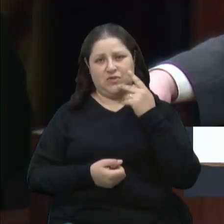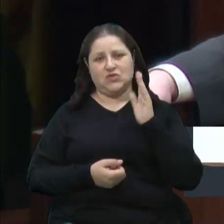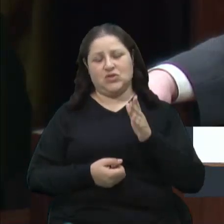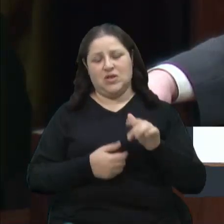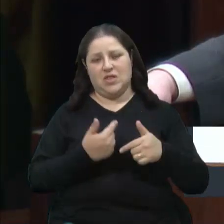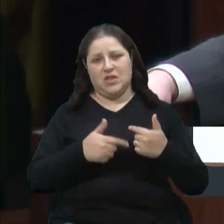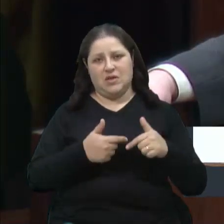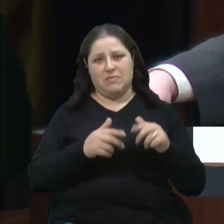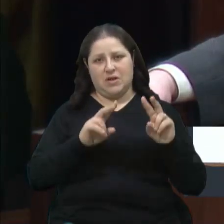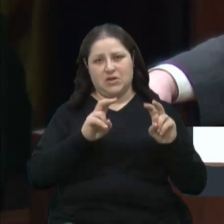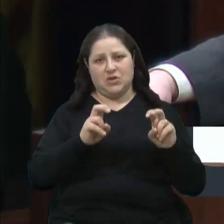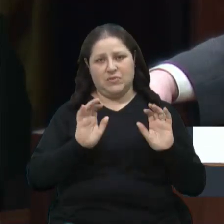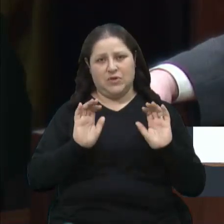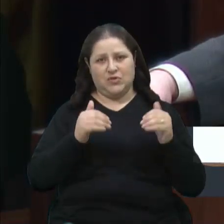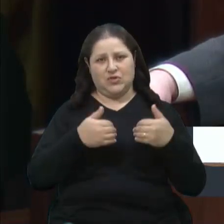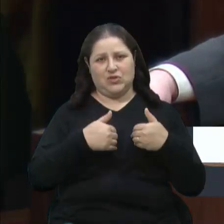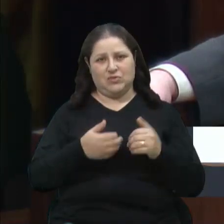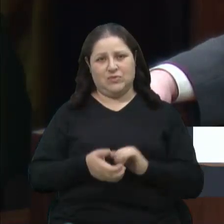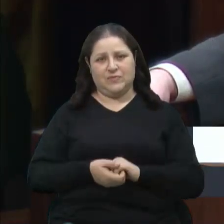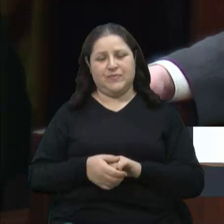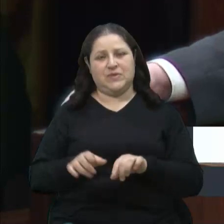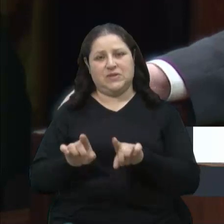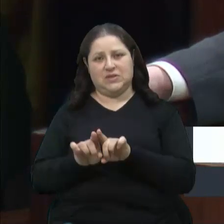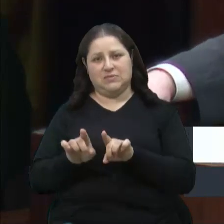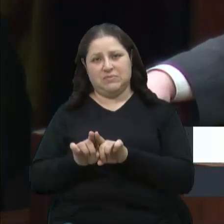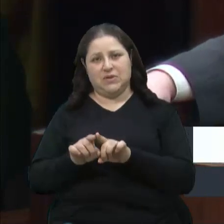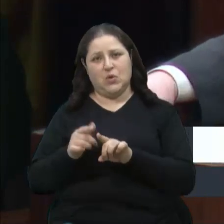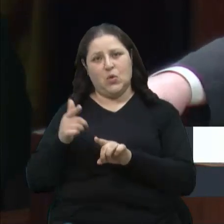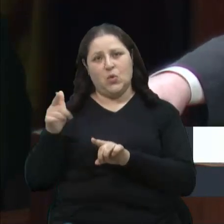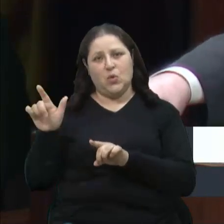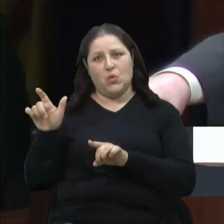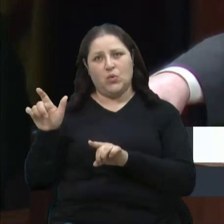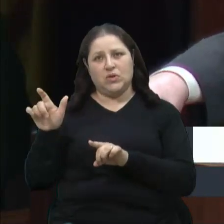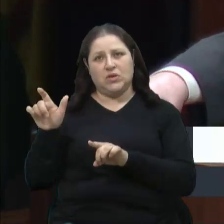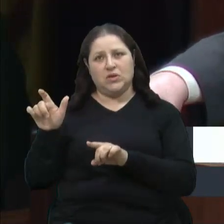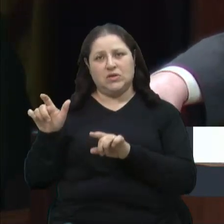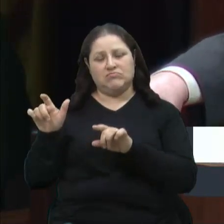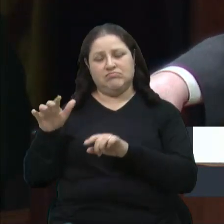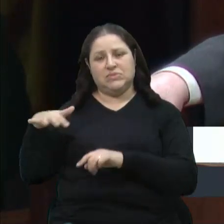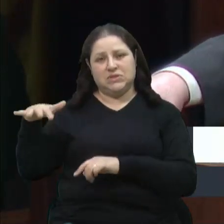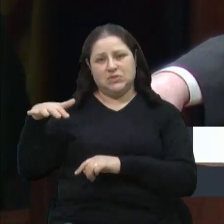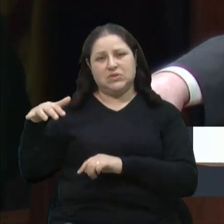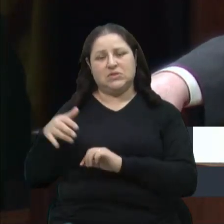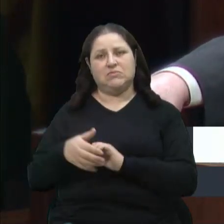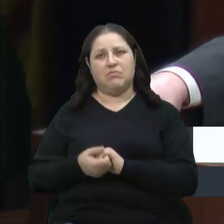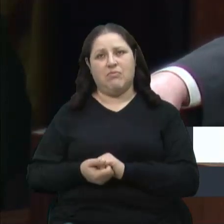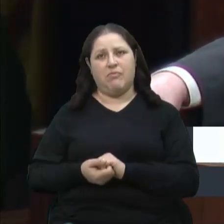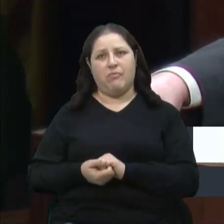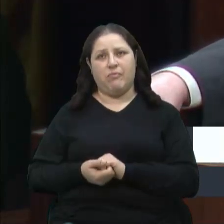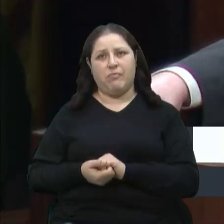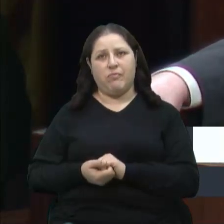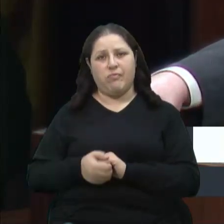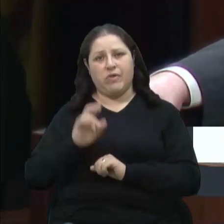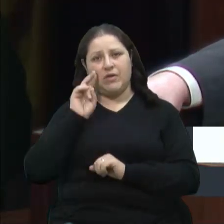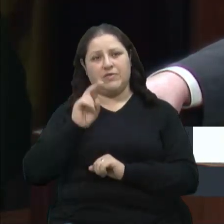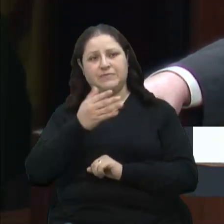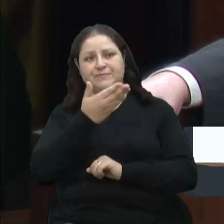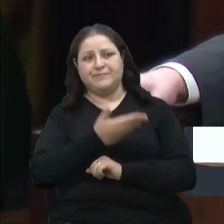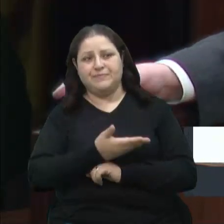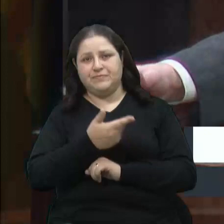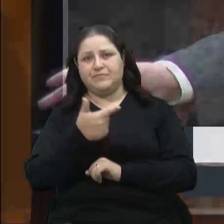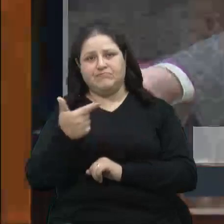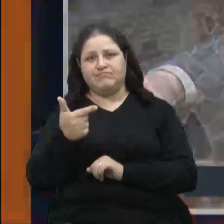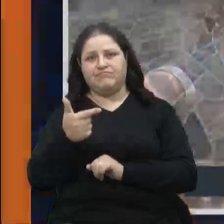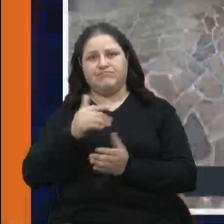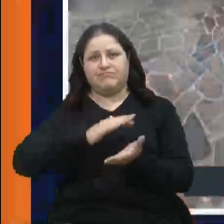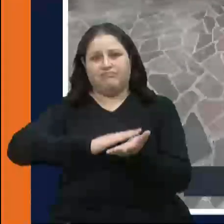muito a questão do autismo, mas também qualquer outra situação. E vejo que aqui nós não temos, né,